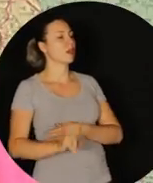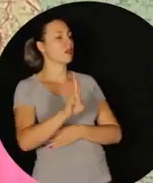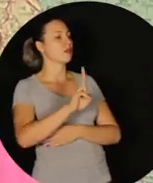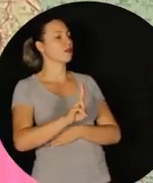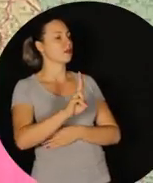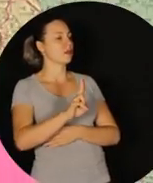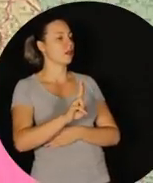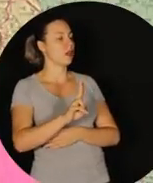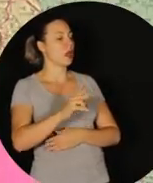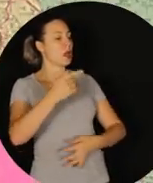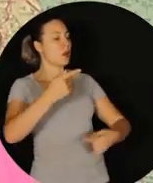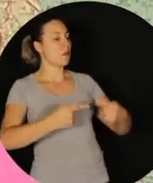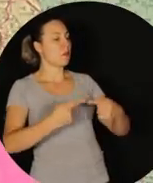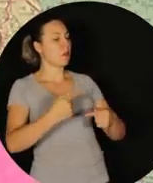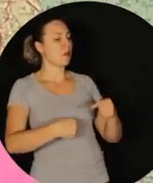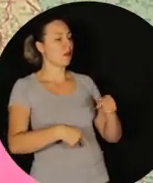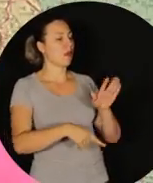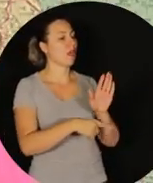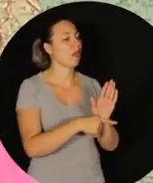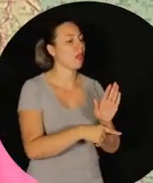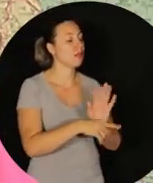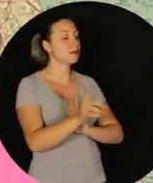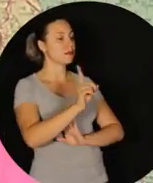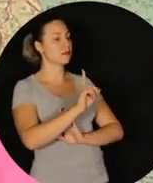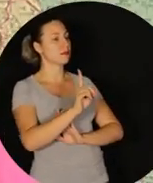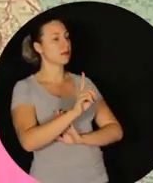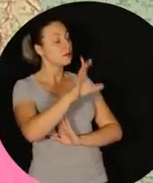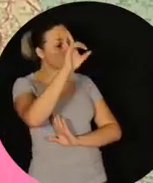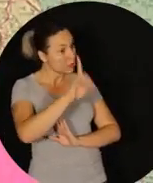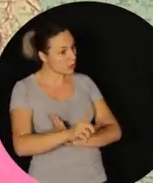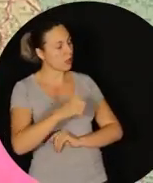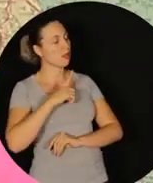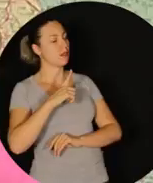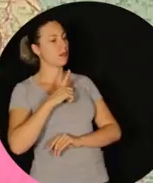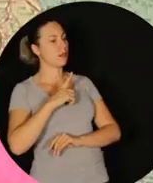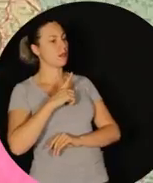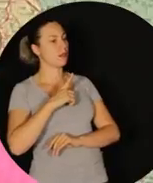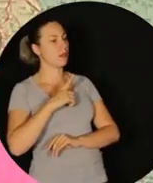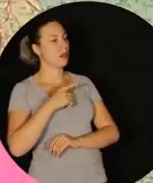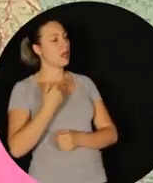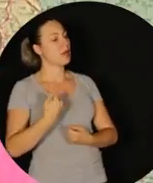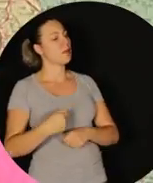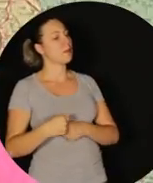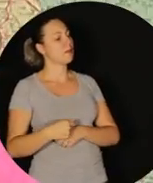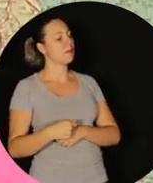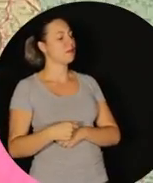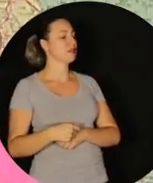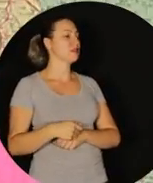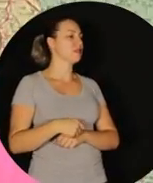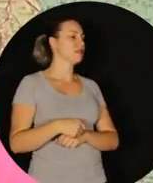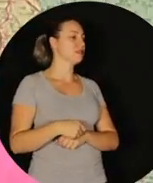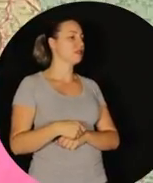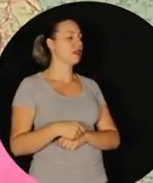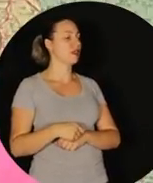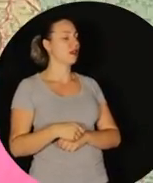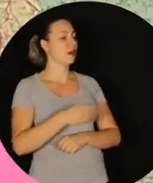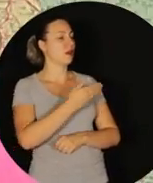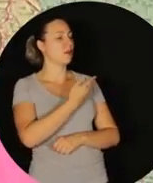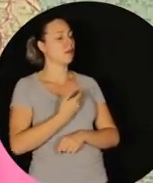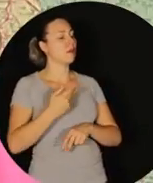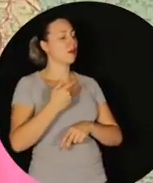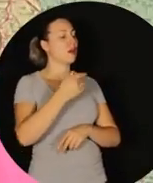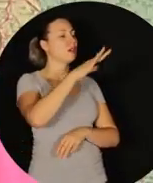de assistencialismo, é uma política de direito e que o usuário precisa. ser chamado pelos